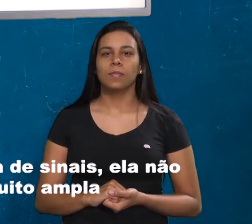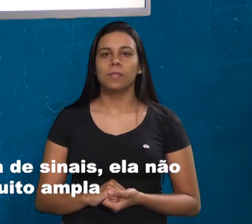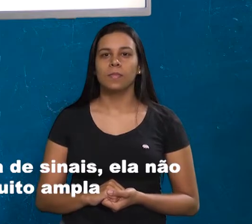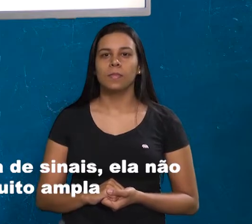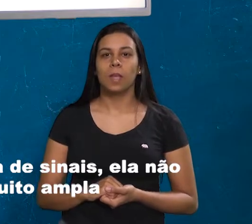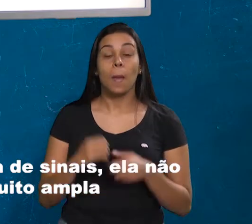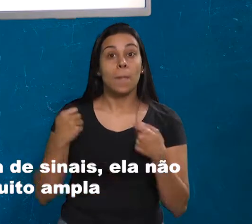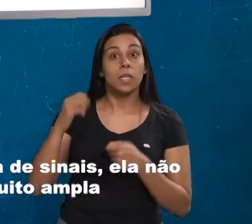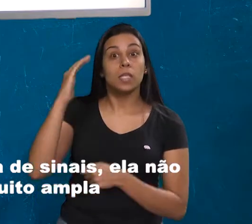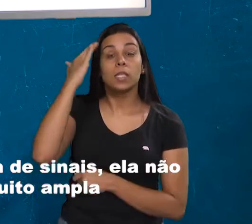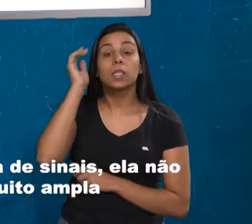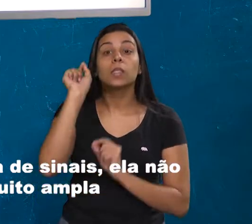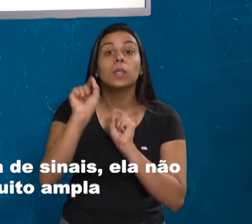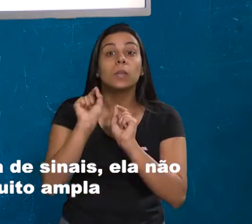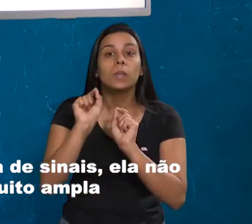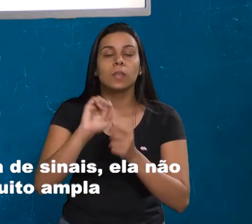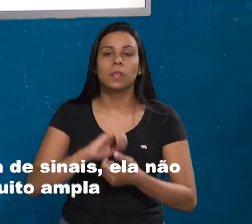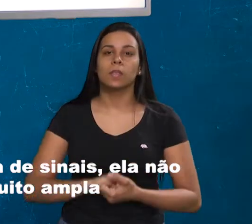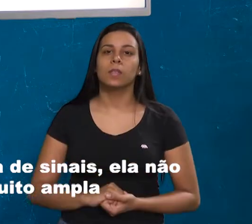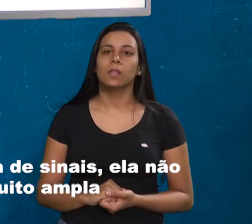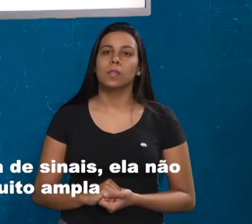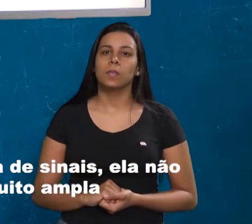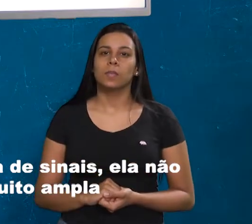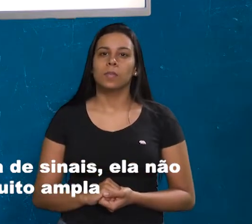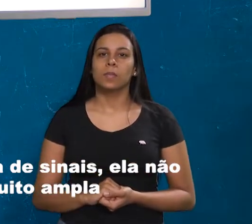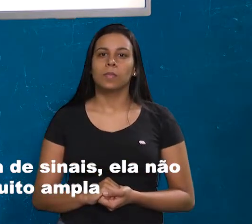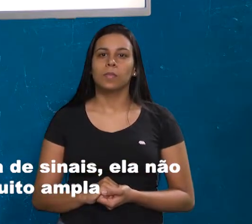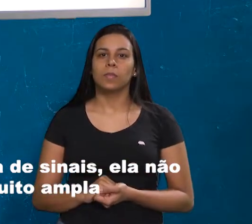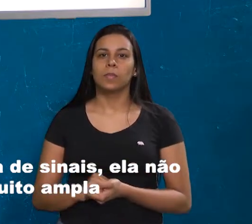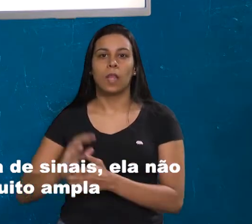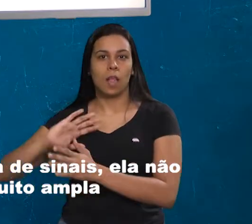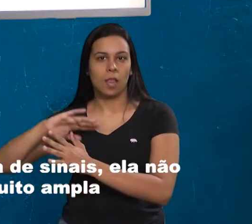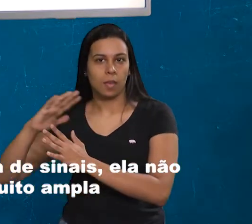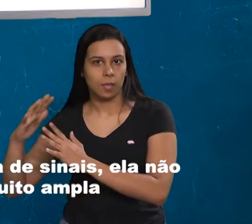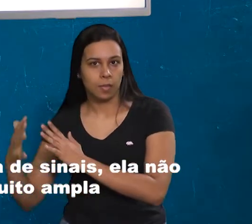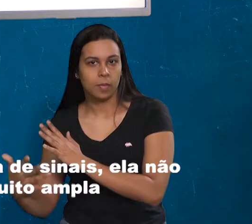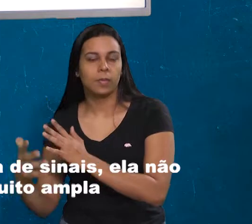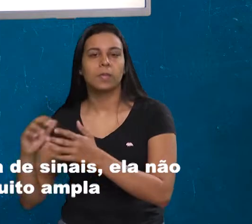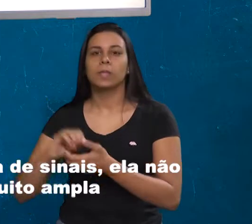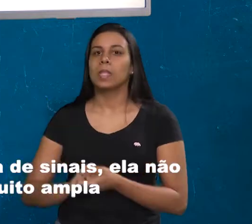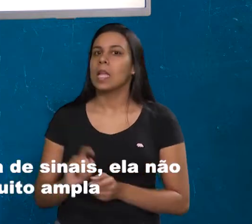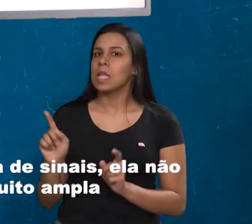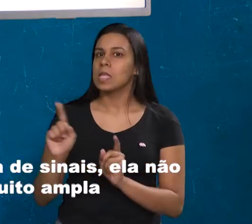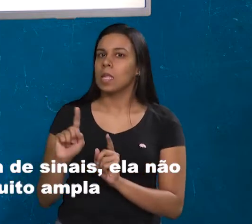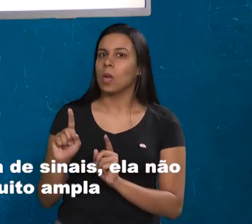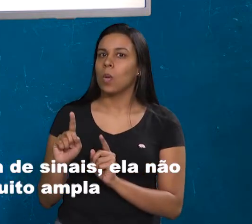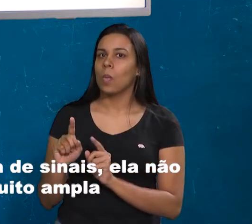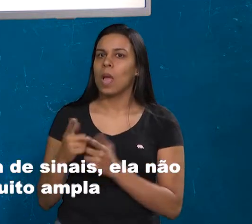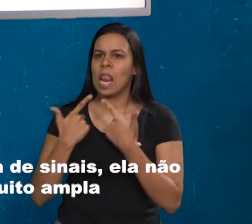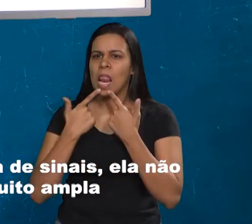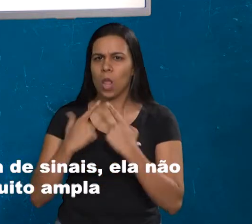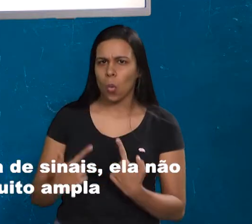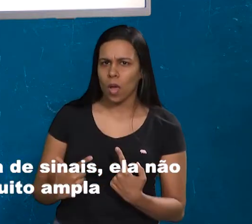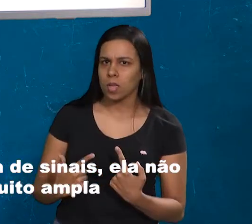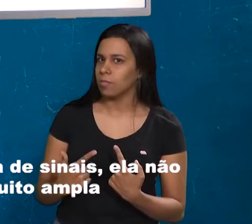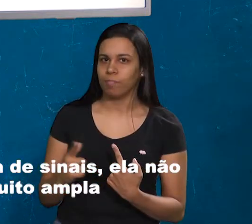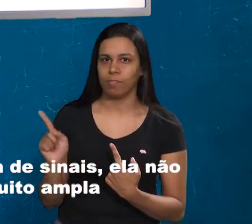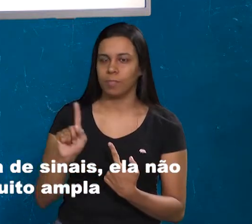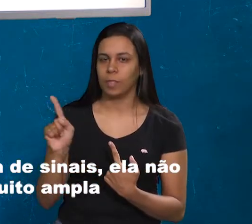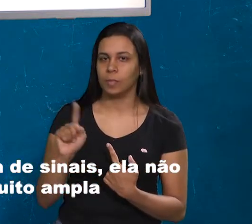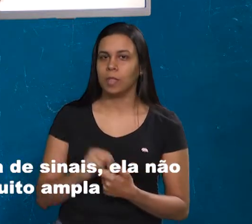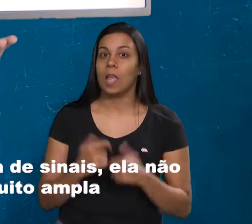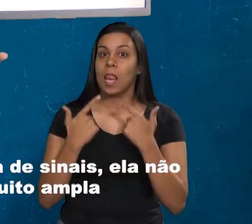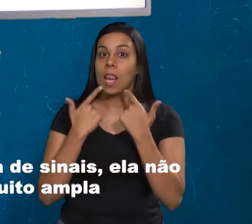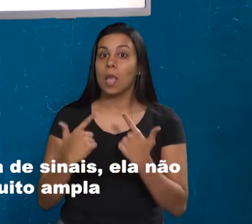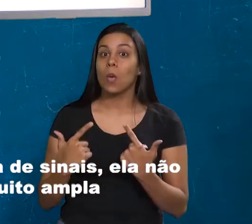precisa entender que a Libras, a língua de sinais, ela não é uma linguagem, porque a